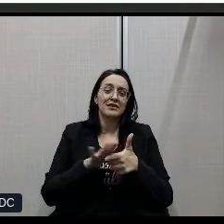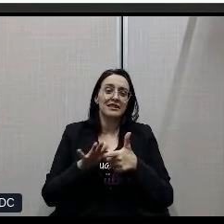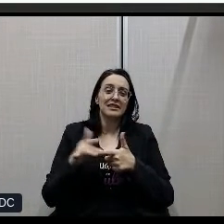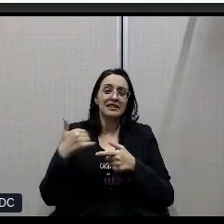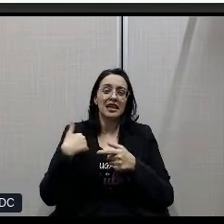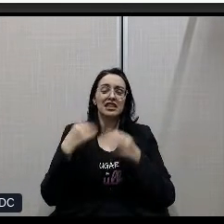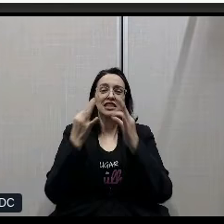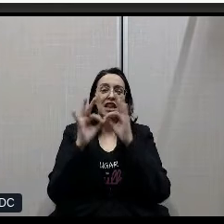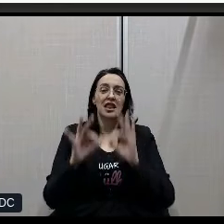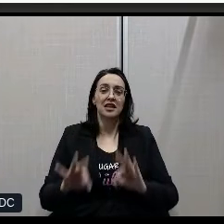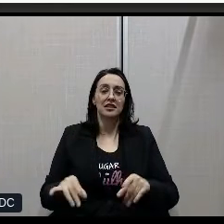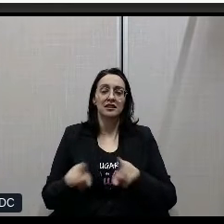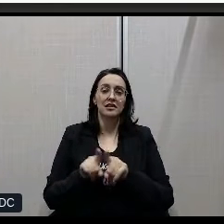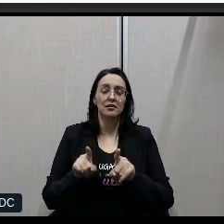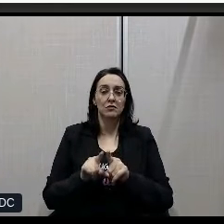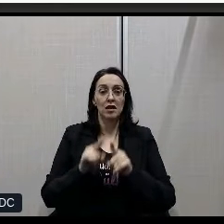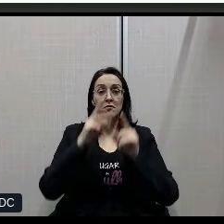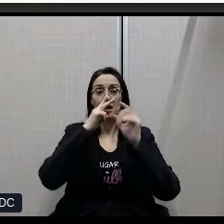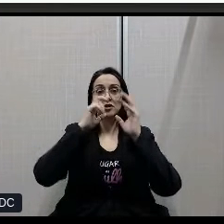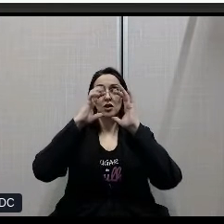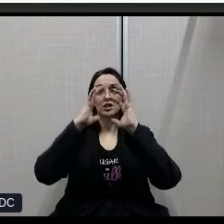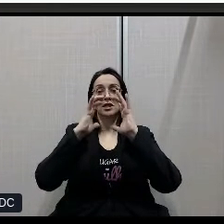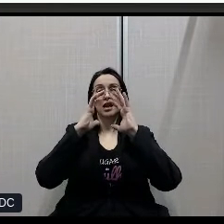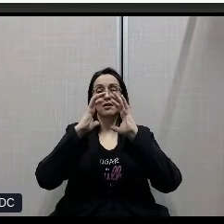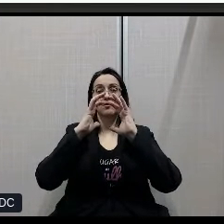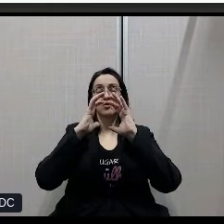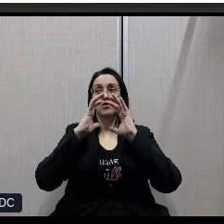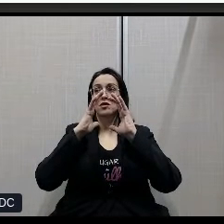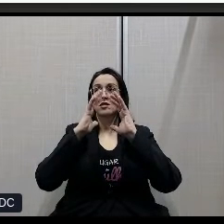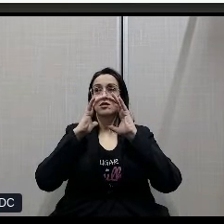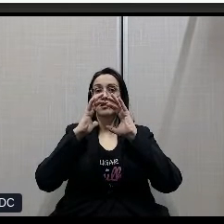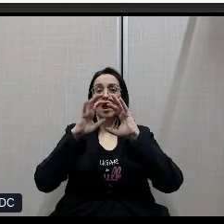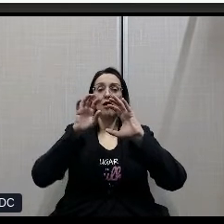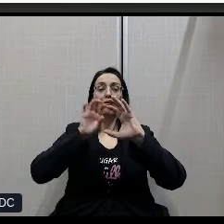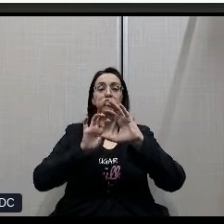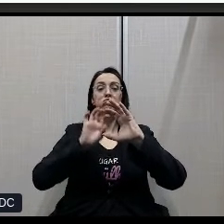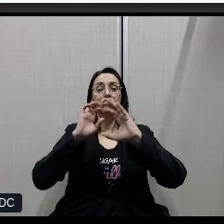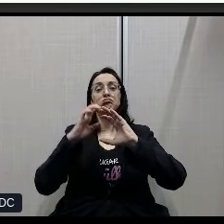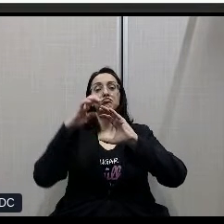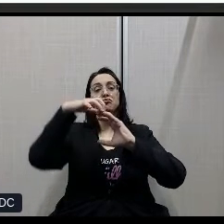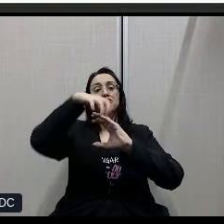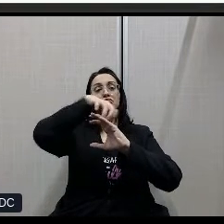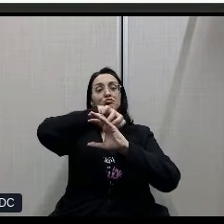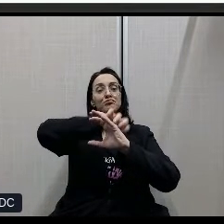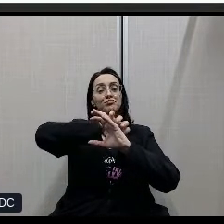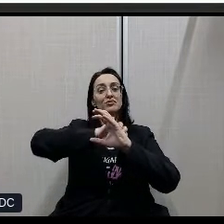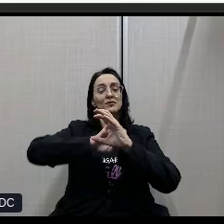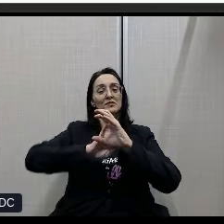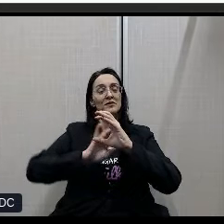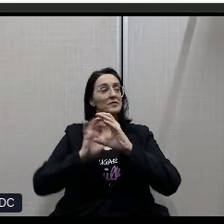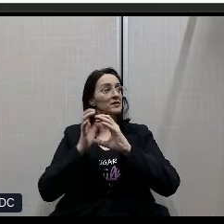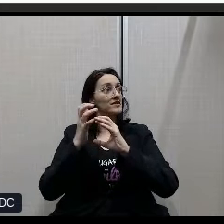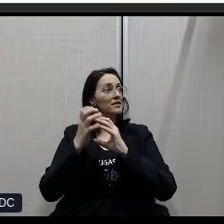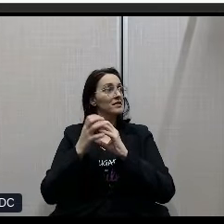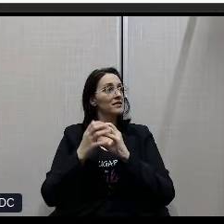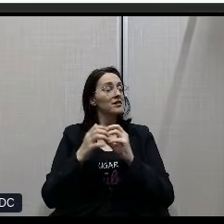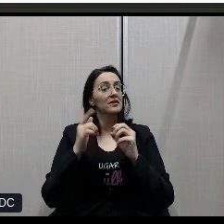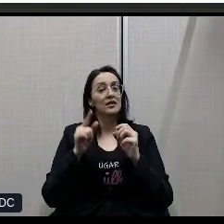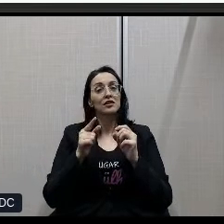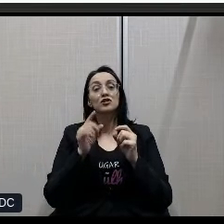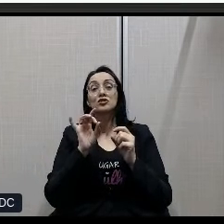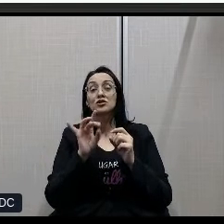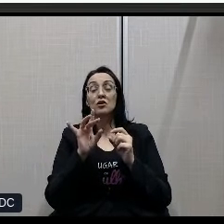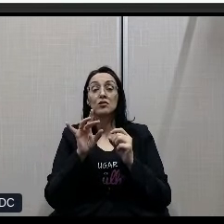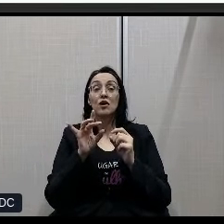eles ocorrem no lobo frontal cerebral, só que em áreas diferentes dentro dele como um todo. Com exceção